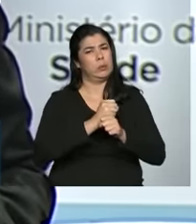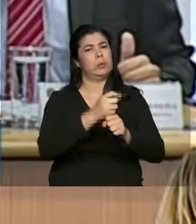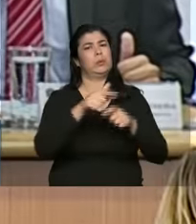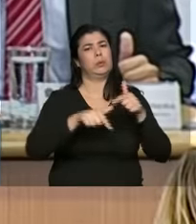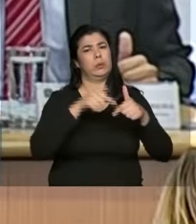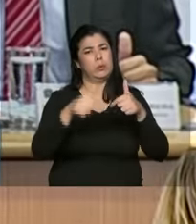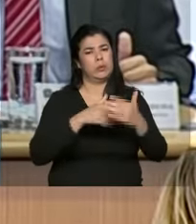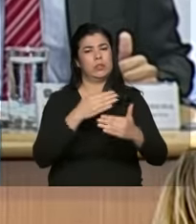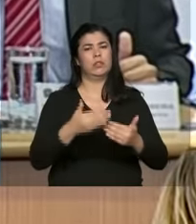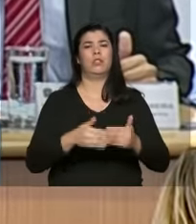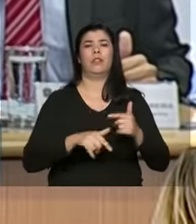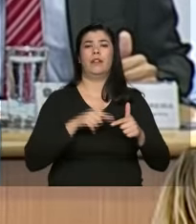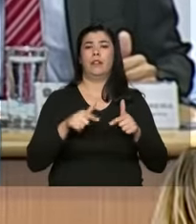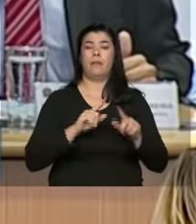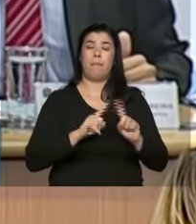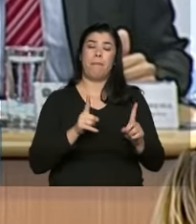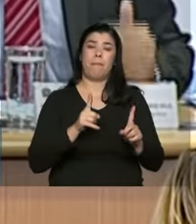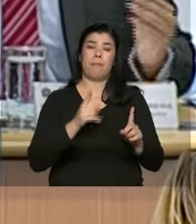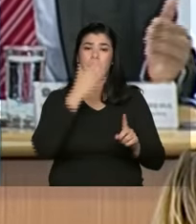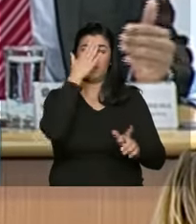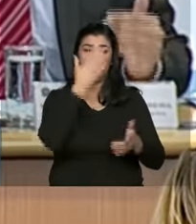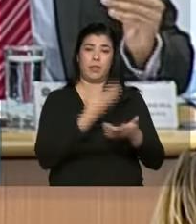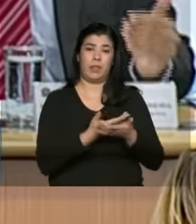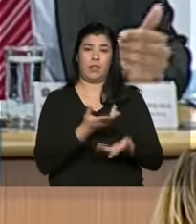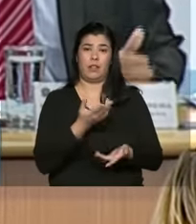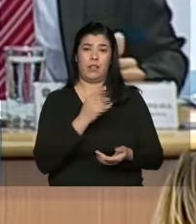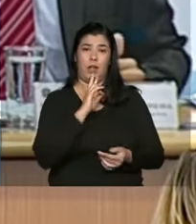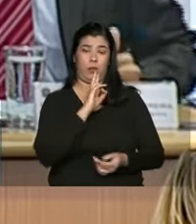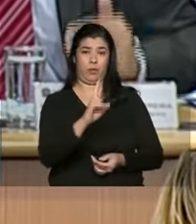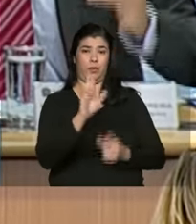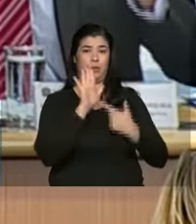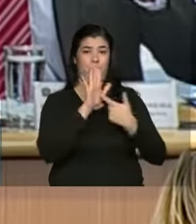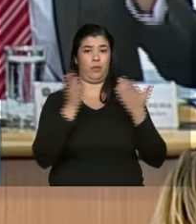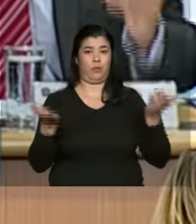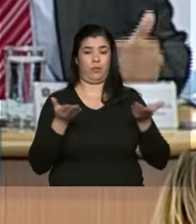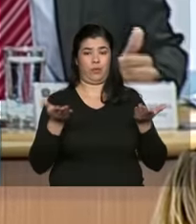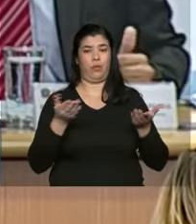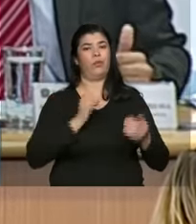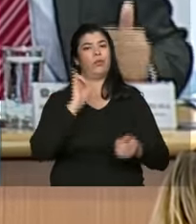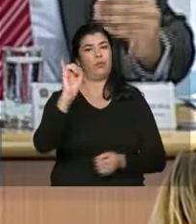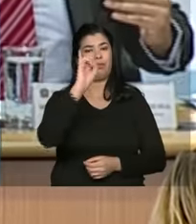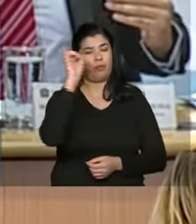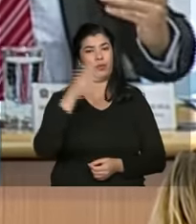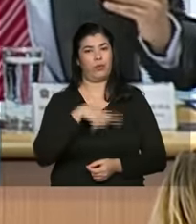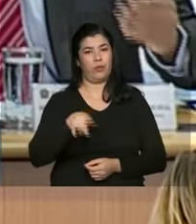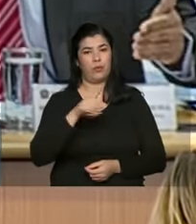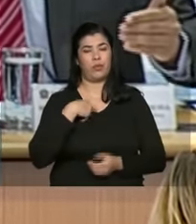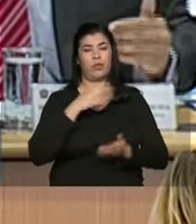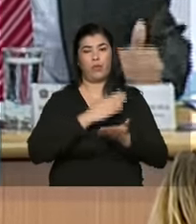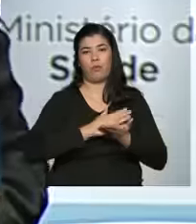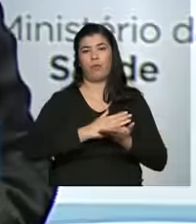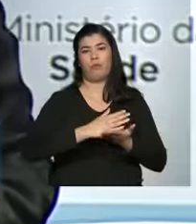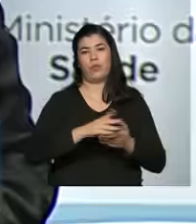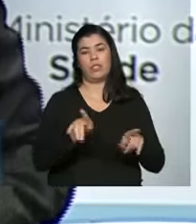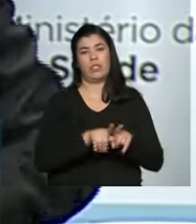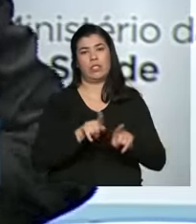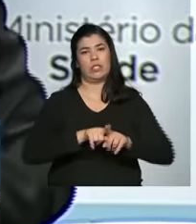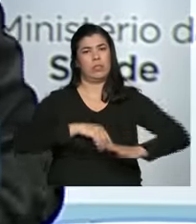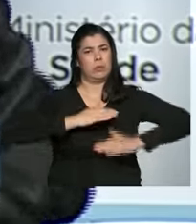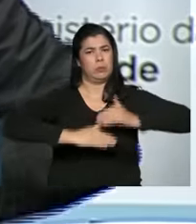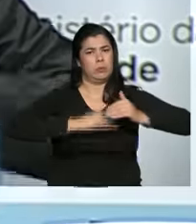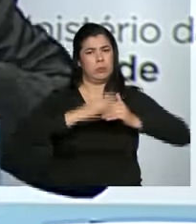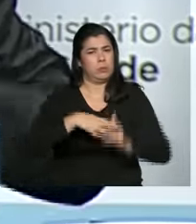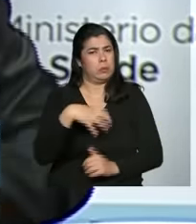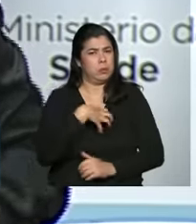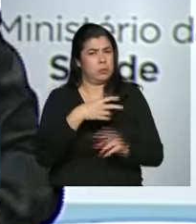trabalho pela frente mas acho que os resultados trazidos até aqui são de extrema importância PR gente começar a ter um enfrentamento